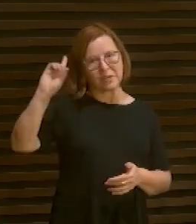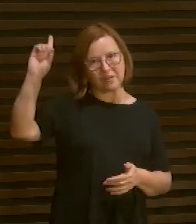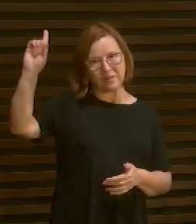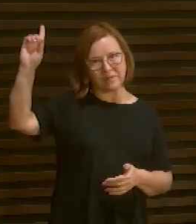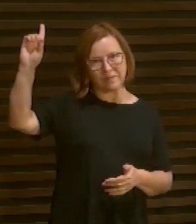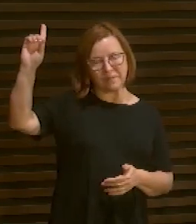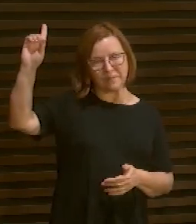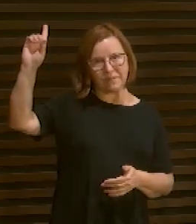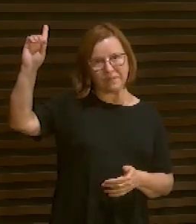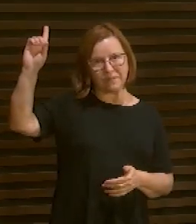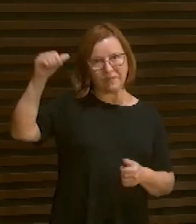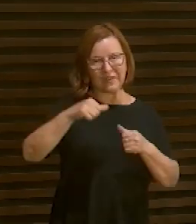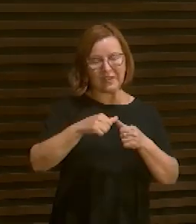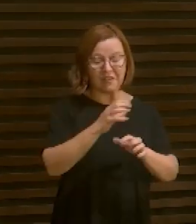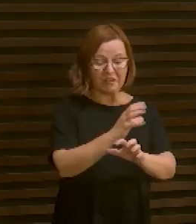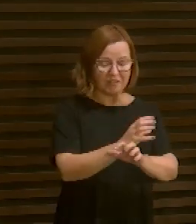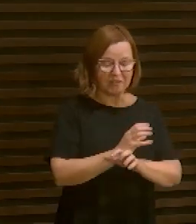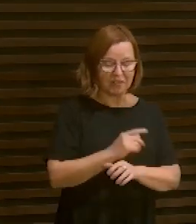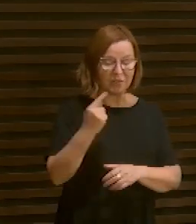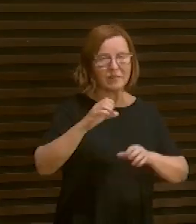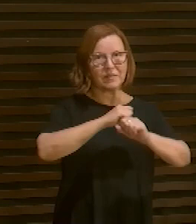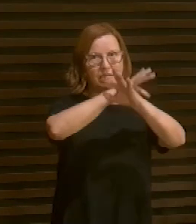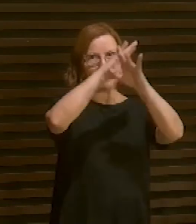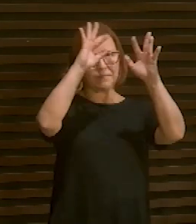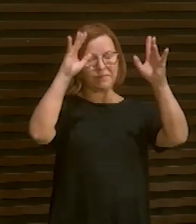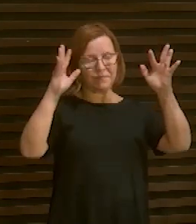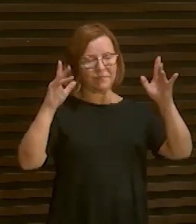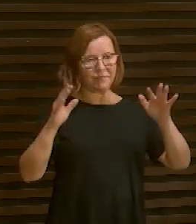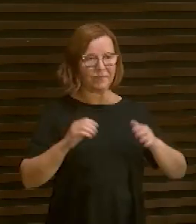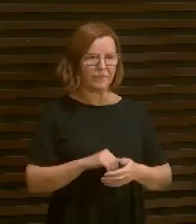estava esvaziado de sua glória.